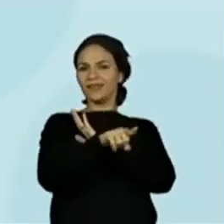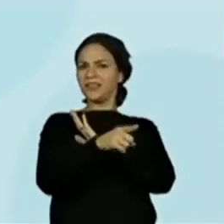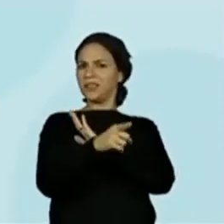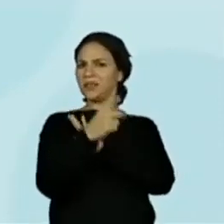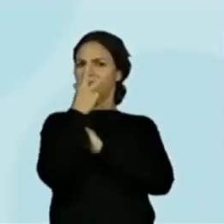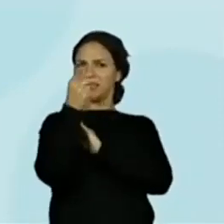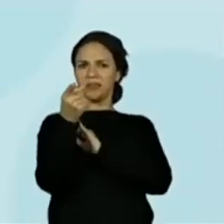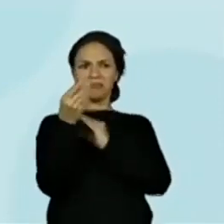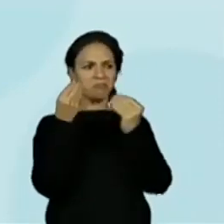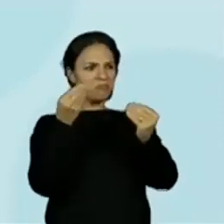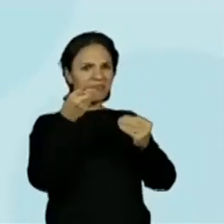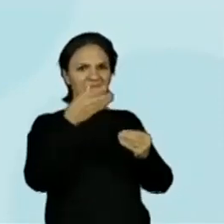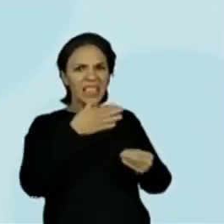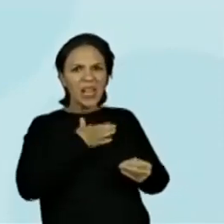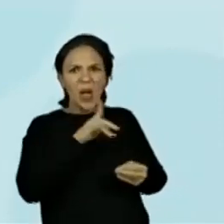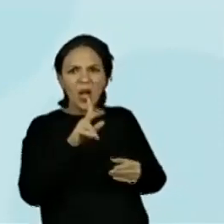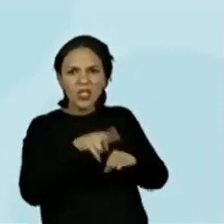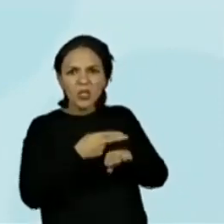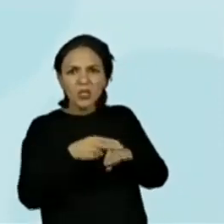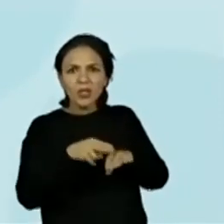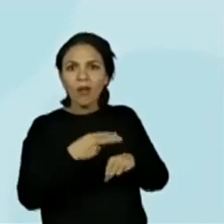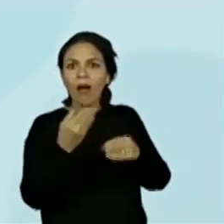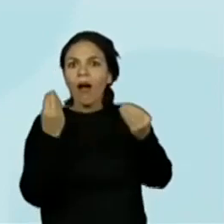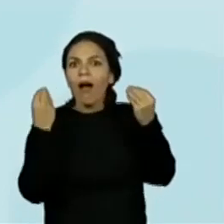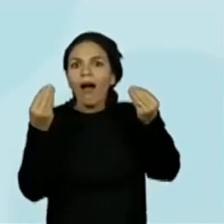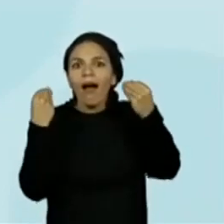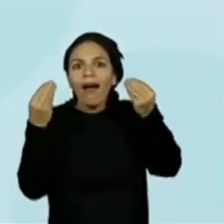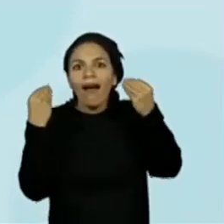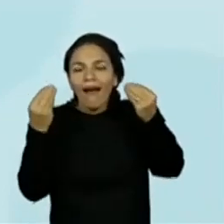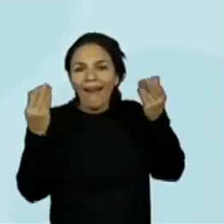para muita gente aí que não gosta de chocolate.